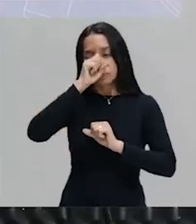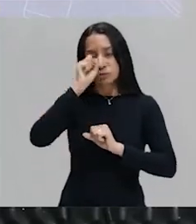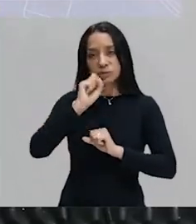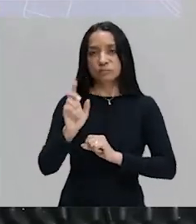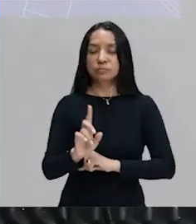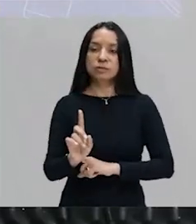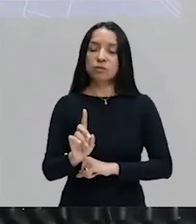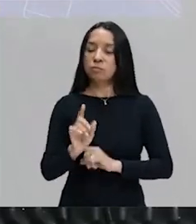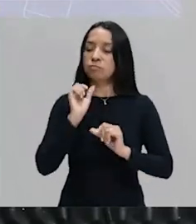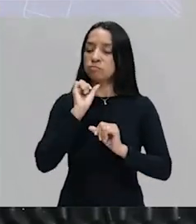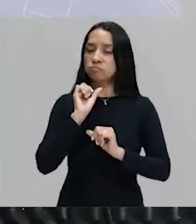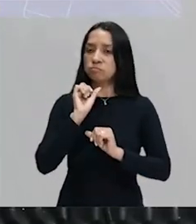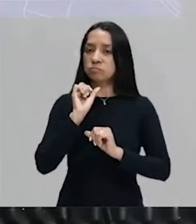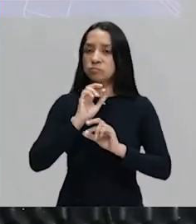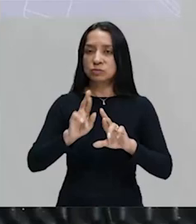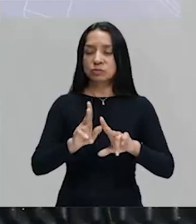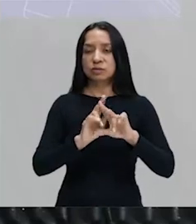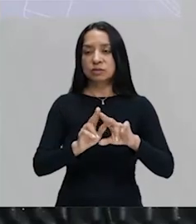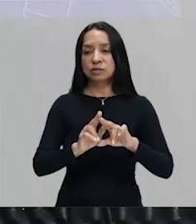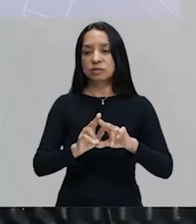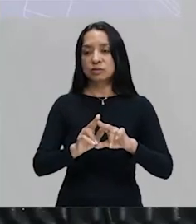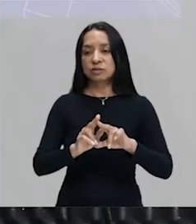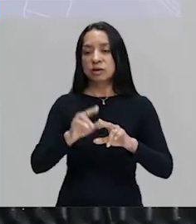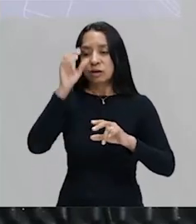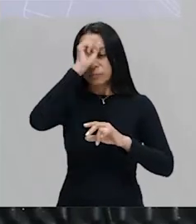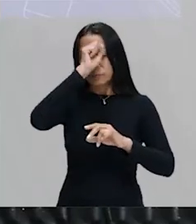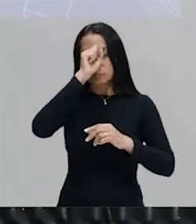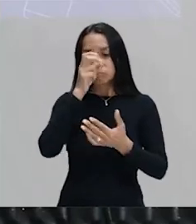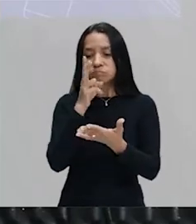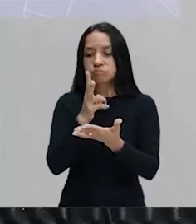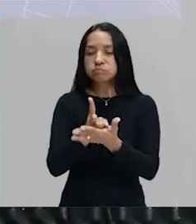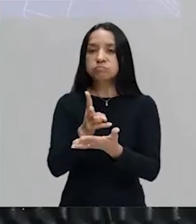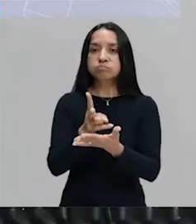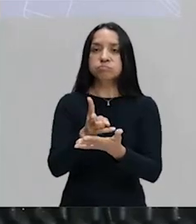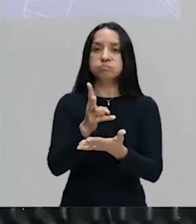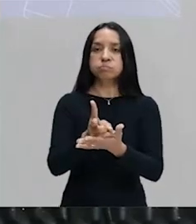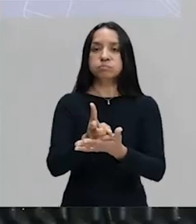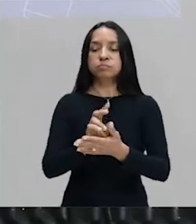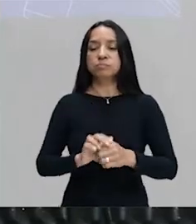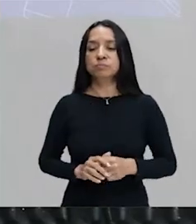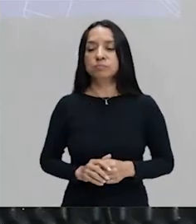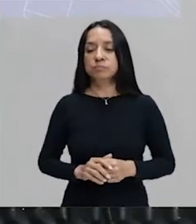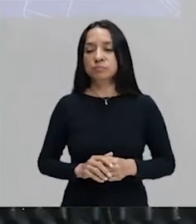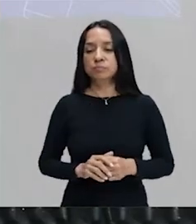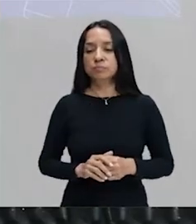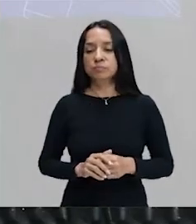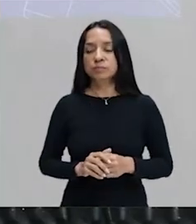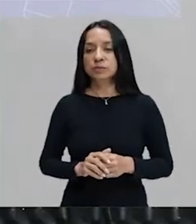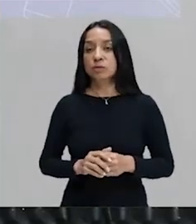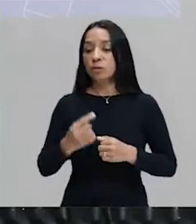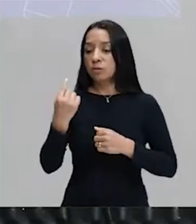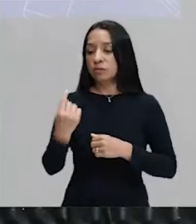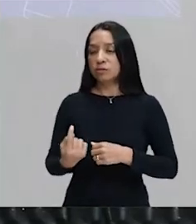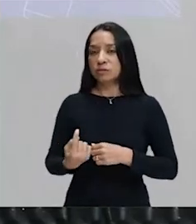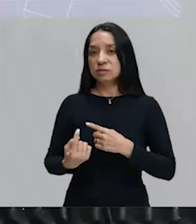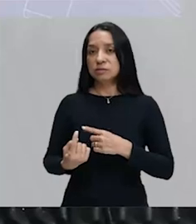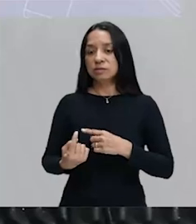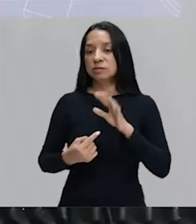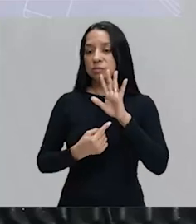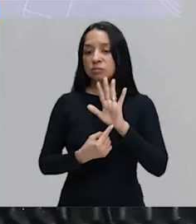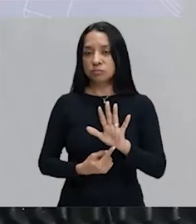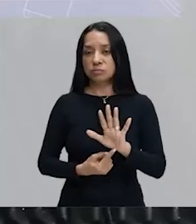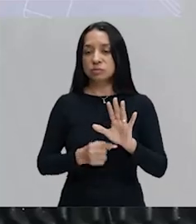assim. O aprendizado, ele é constante, tá, galera? Ele é constante. Então, eu tô aqui passando para